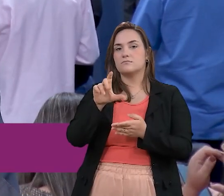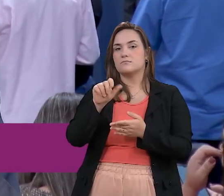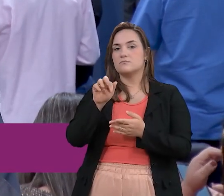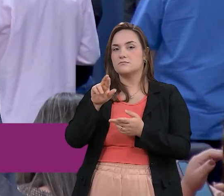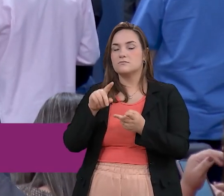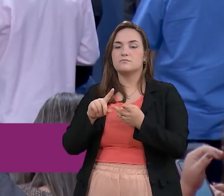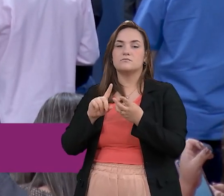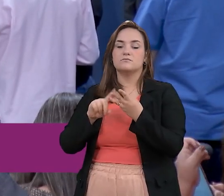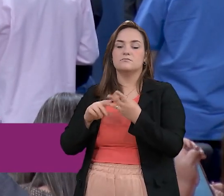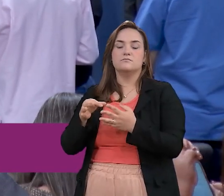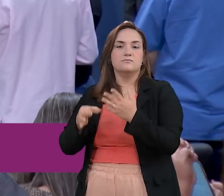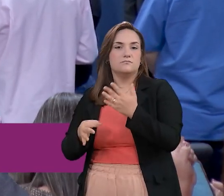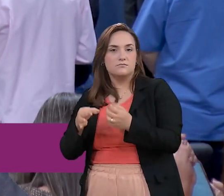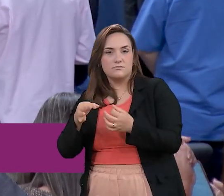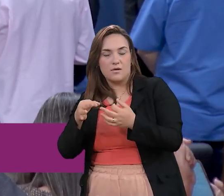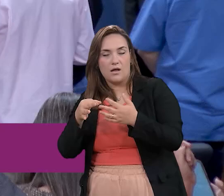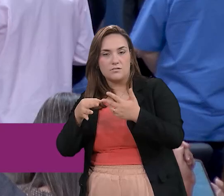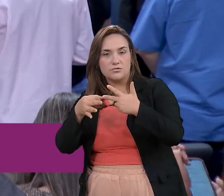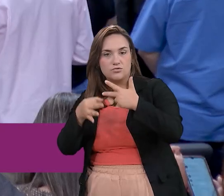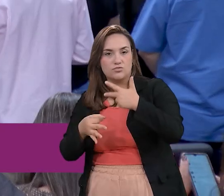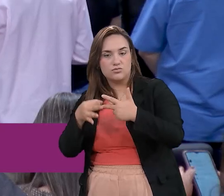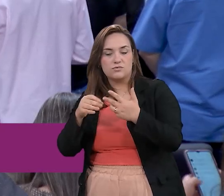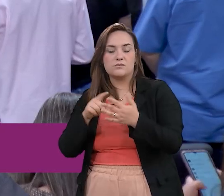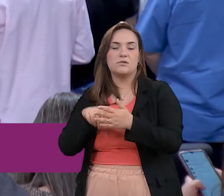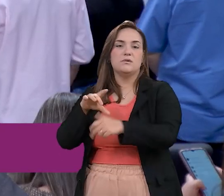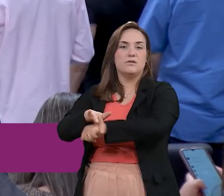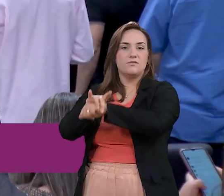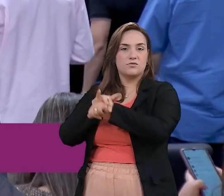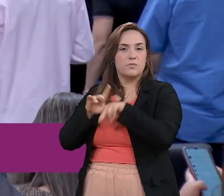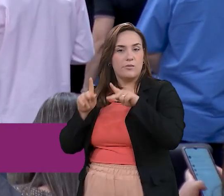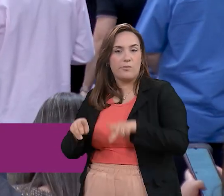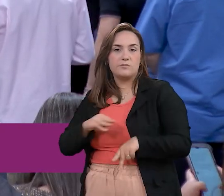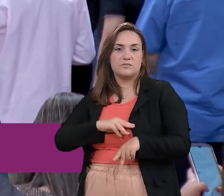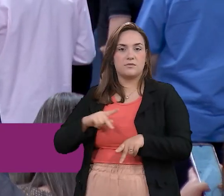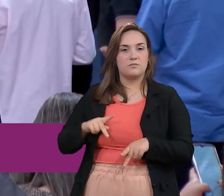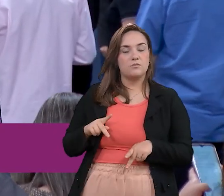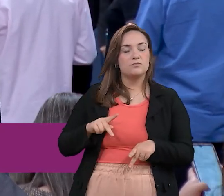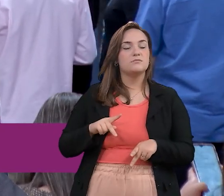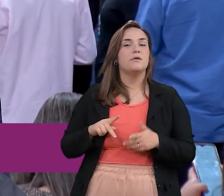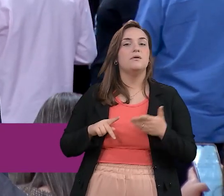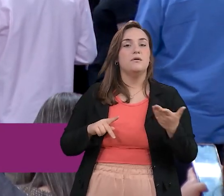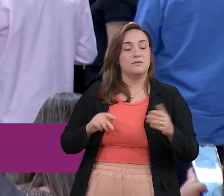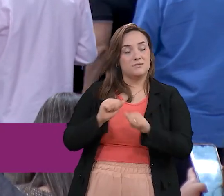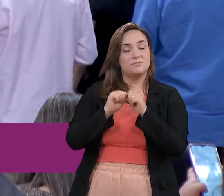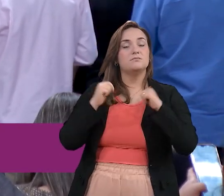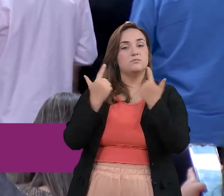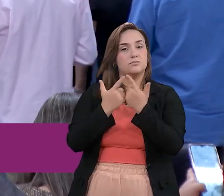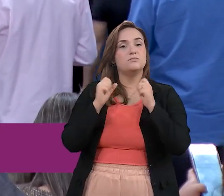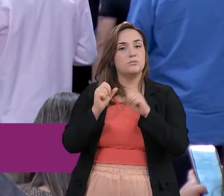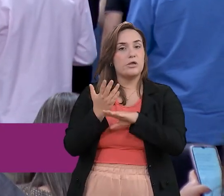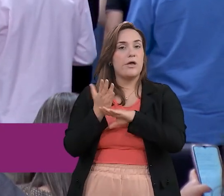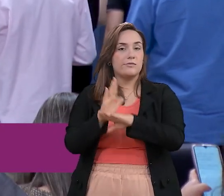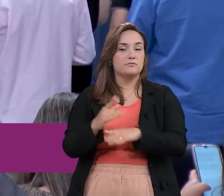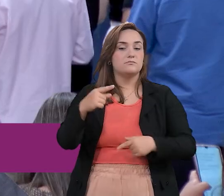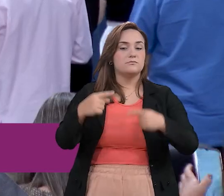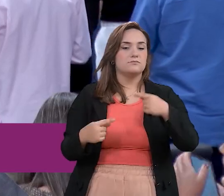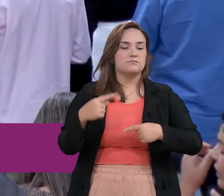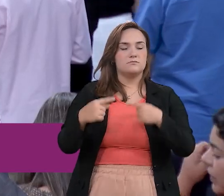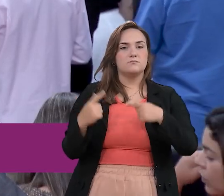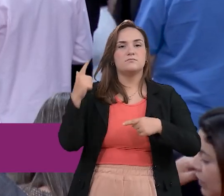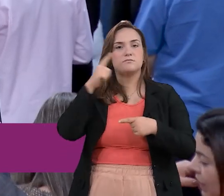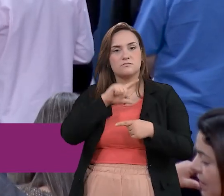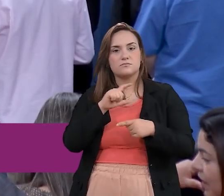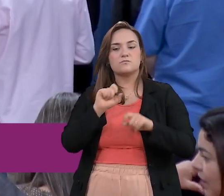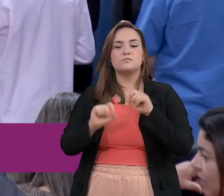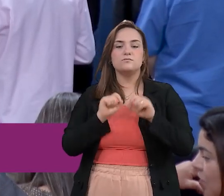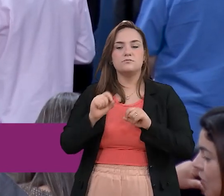tutelares do Judiciário do Ministério Público da Defensoria Pública Eu acredito que a assembleia pode contribuir muito no debate